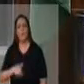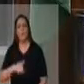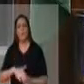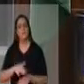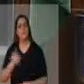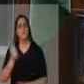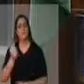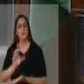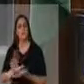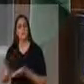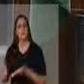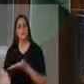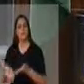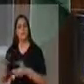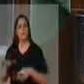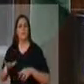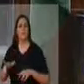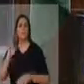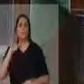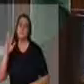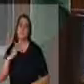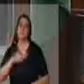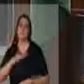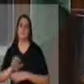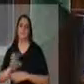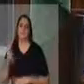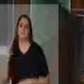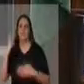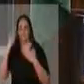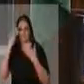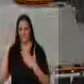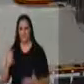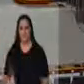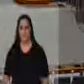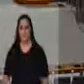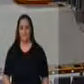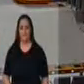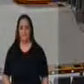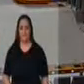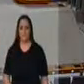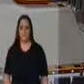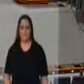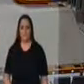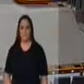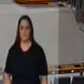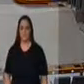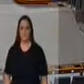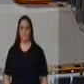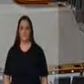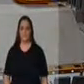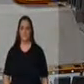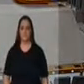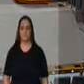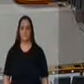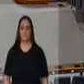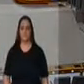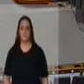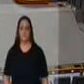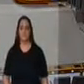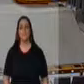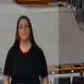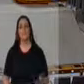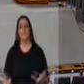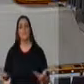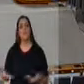a oncologia do nosso país, principalmente lá no Maranhão. Muito obrigado, senhor presidente. Agradeço as palavras do deputado Hildo Rocha. Nesse momento,